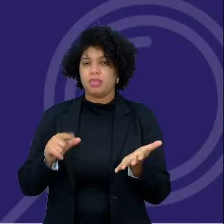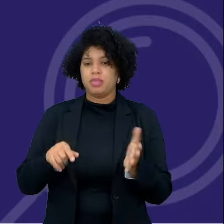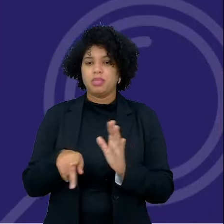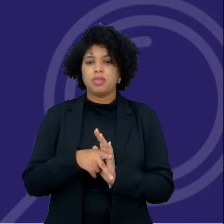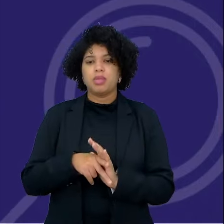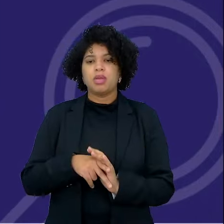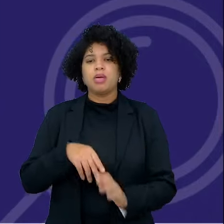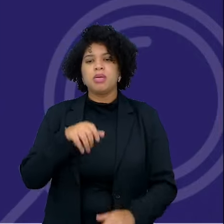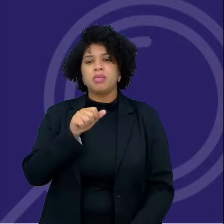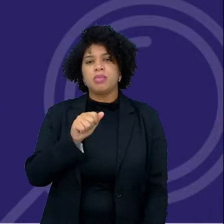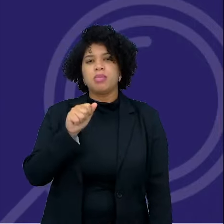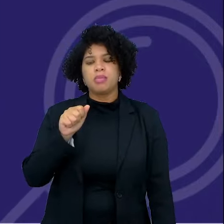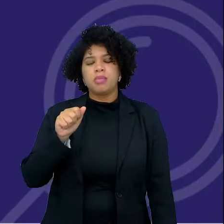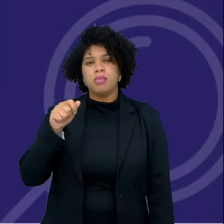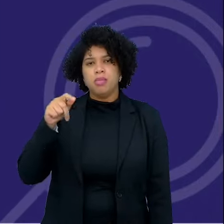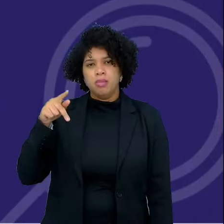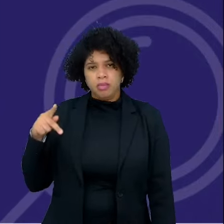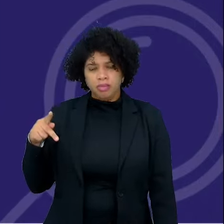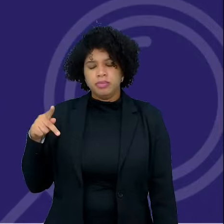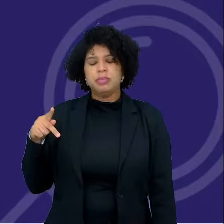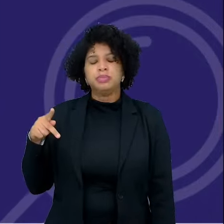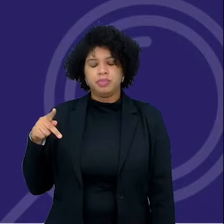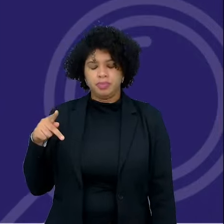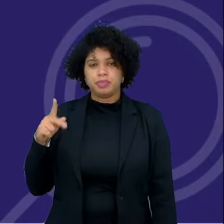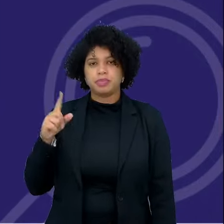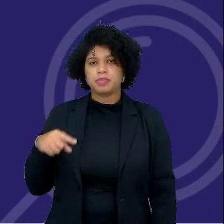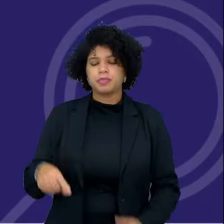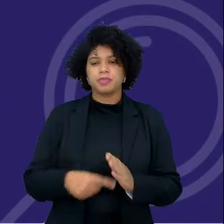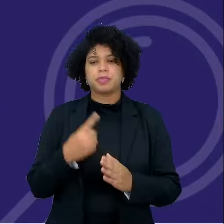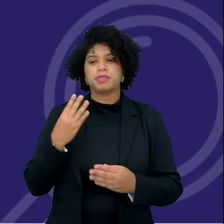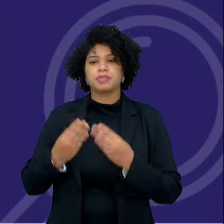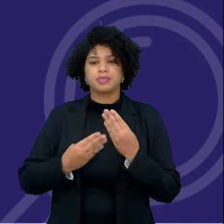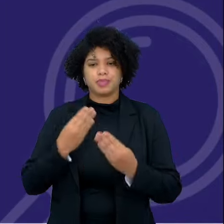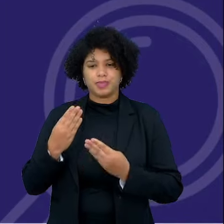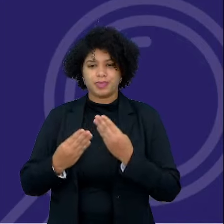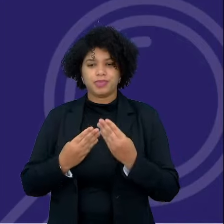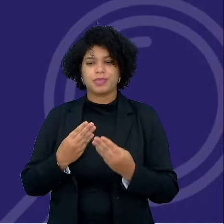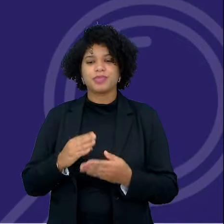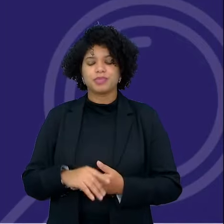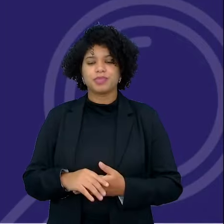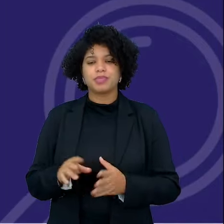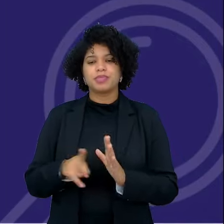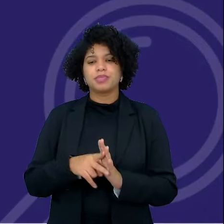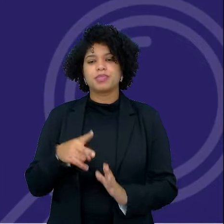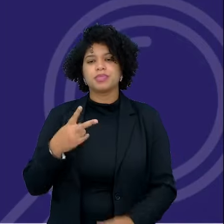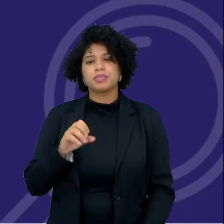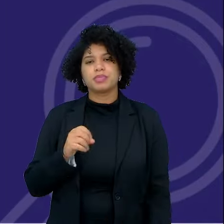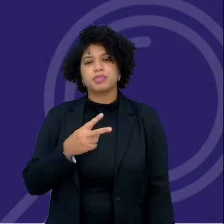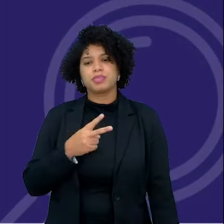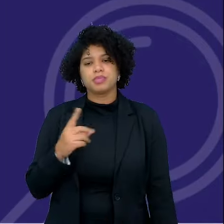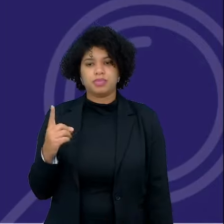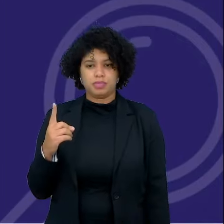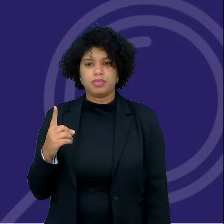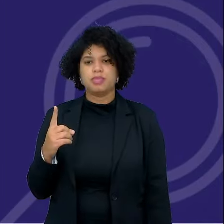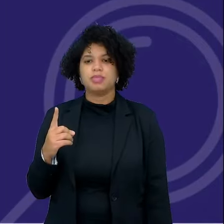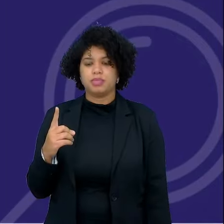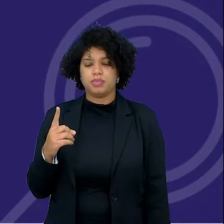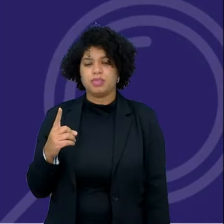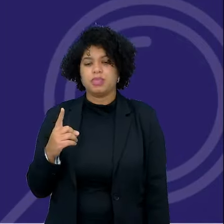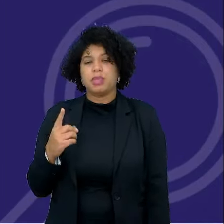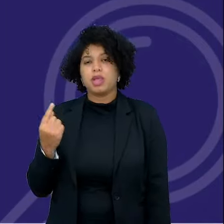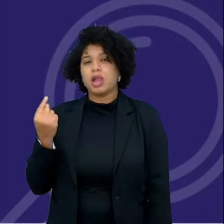da avaliação de aprendizagem e processo, do primeiro bimestre de 2021, tá? Então, lá